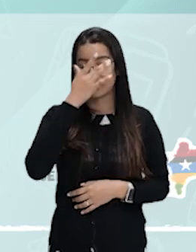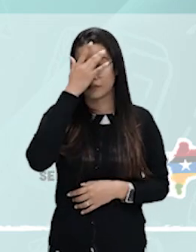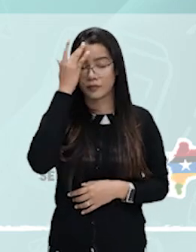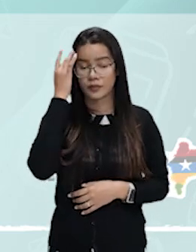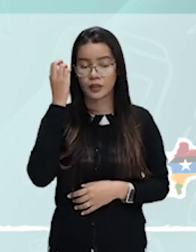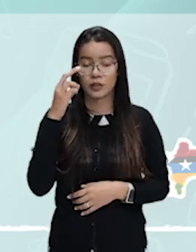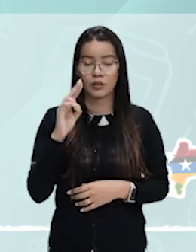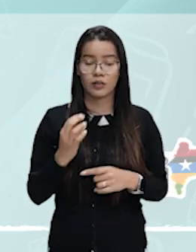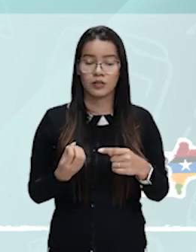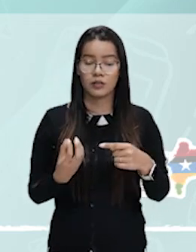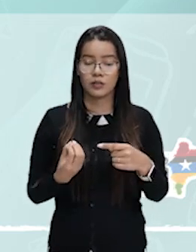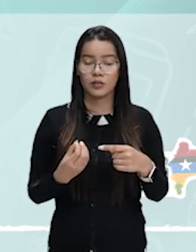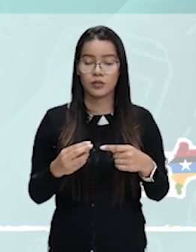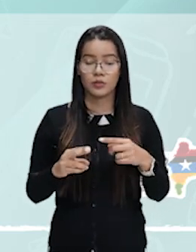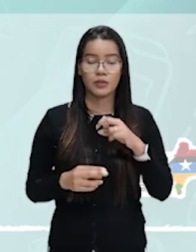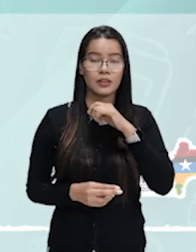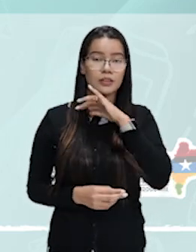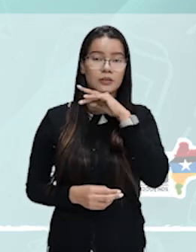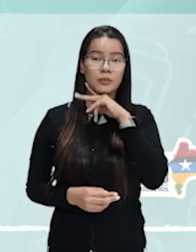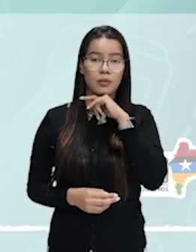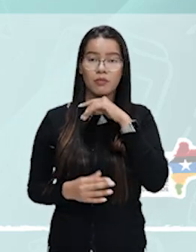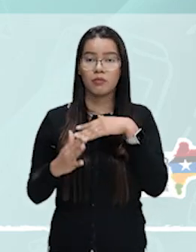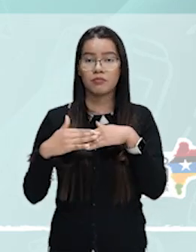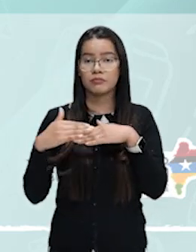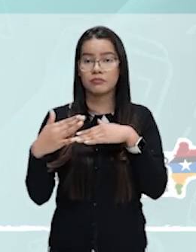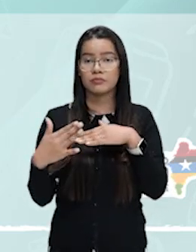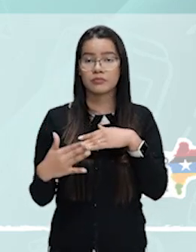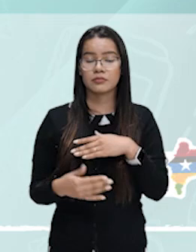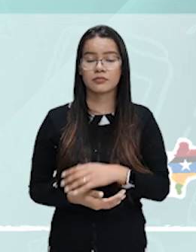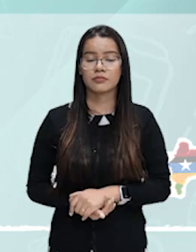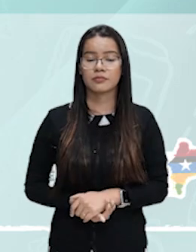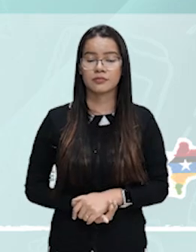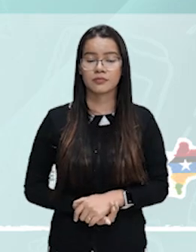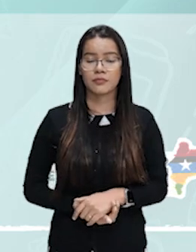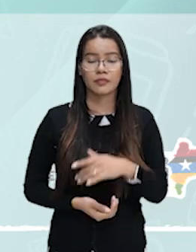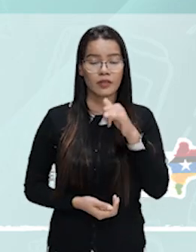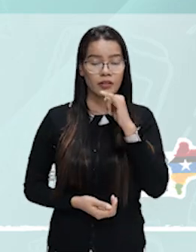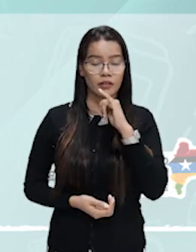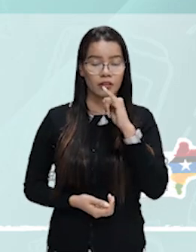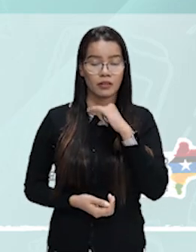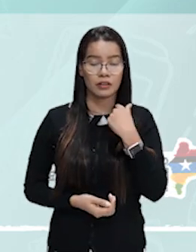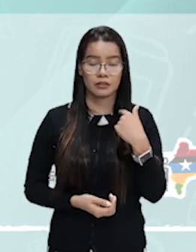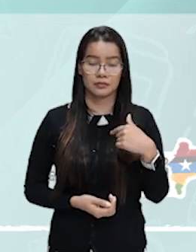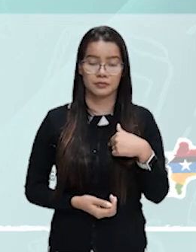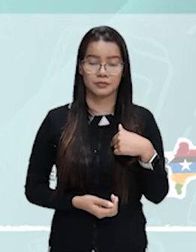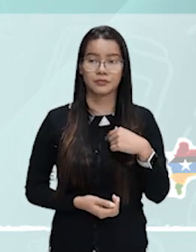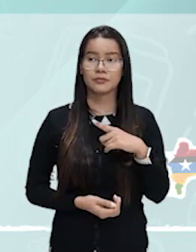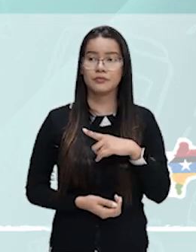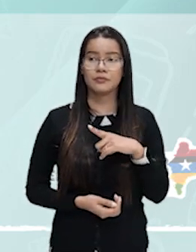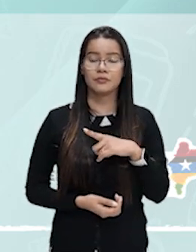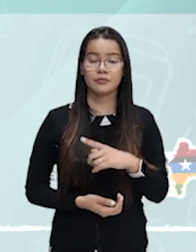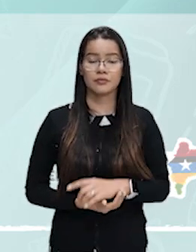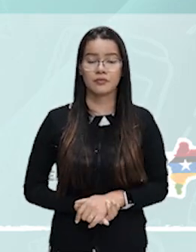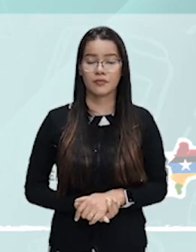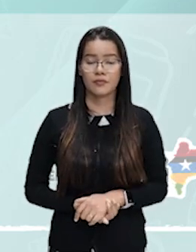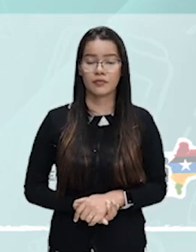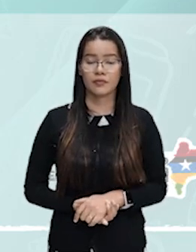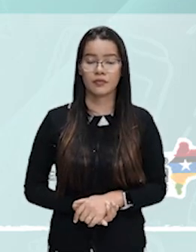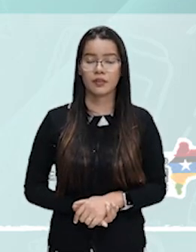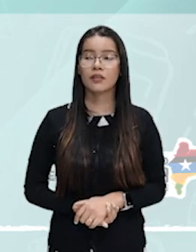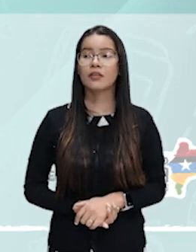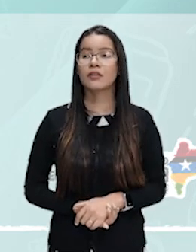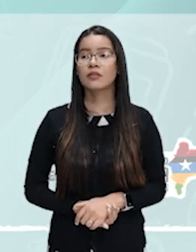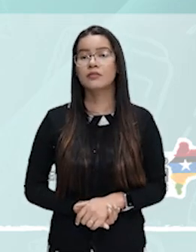pessoa, objeto, animal ou etc. Nesse exemplo, eu tenho there were